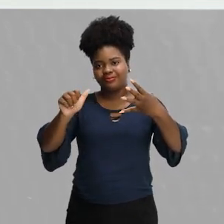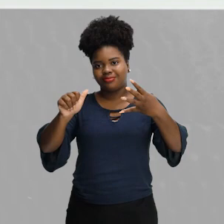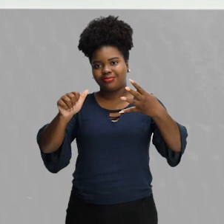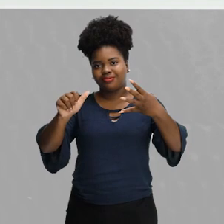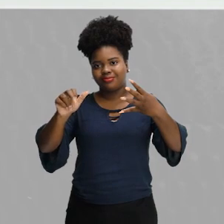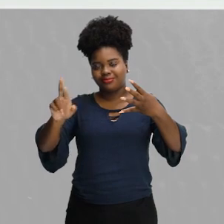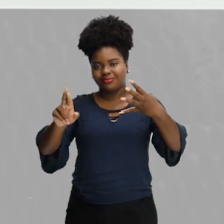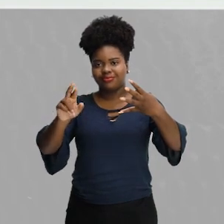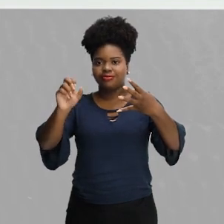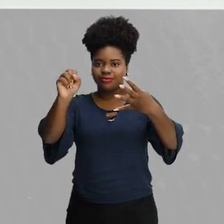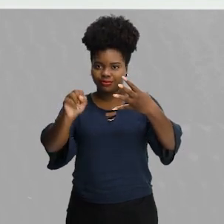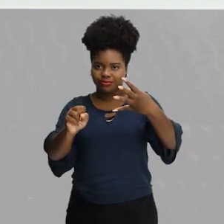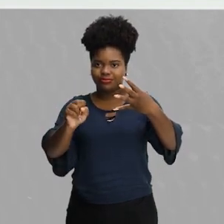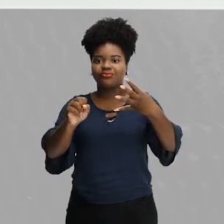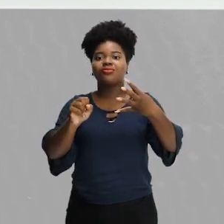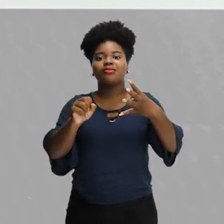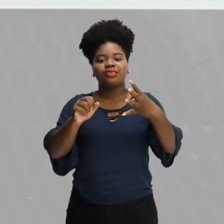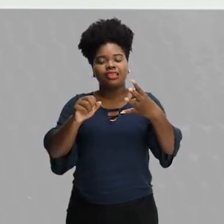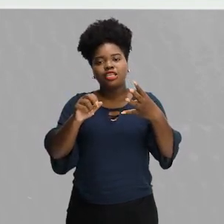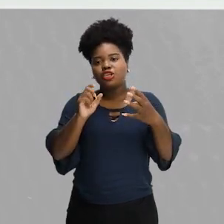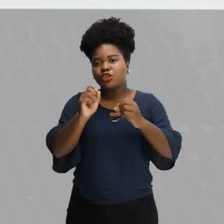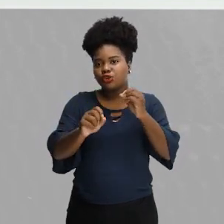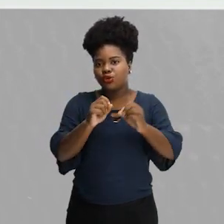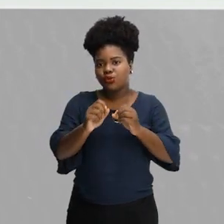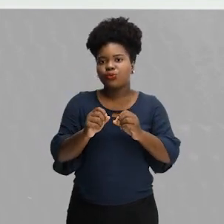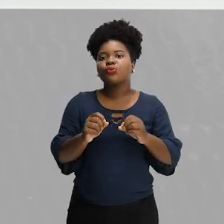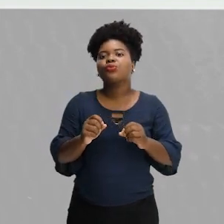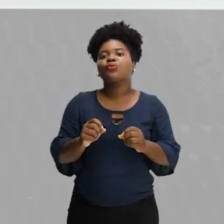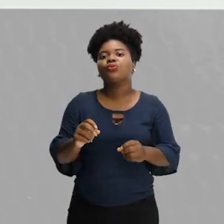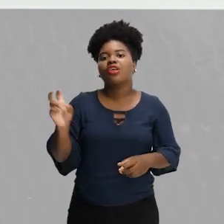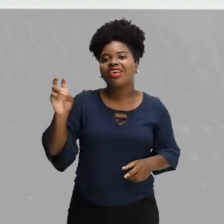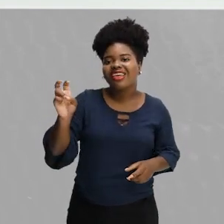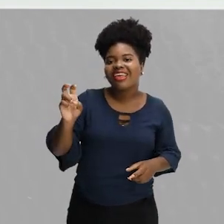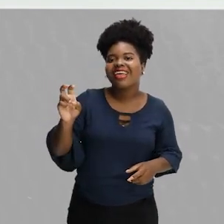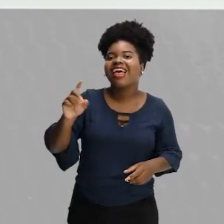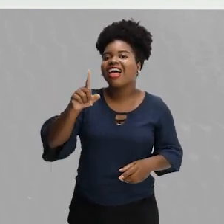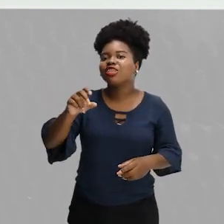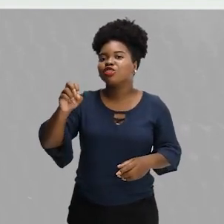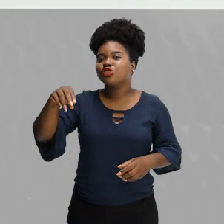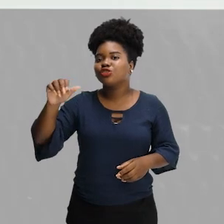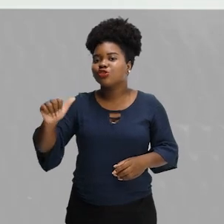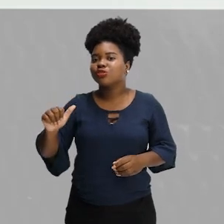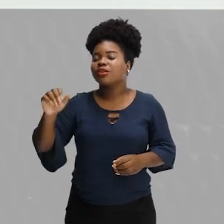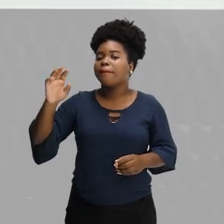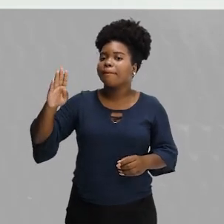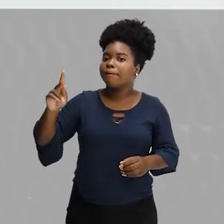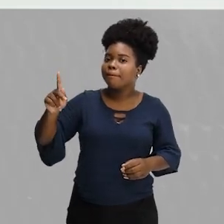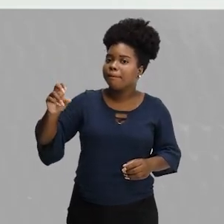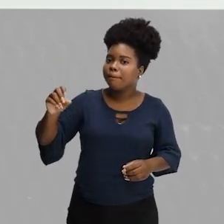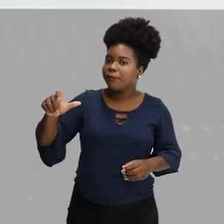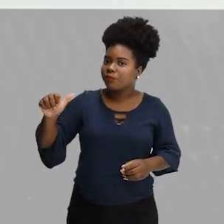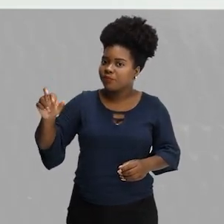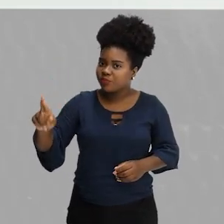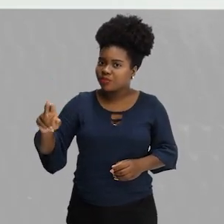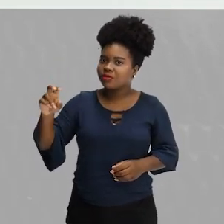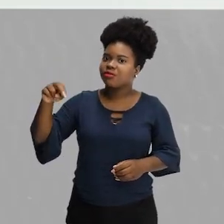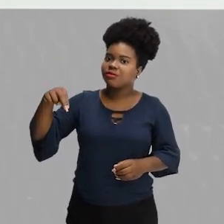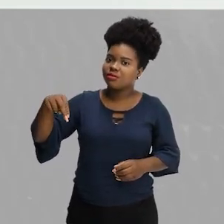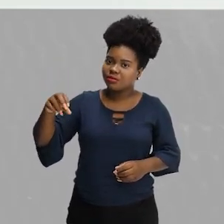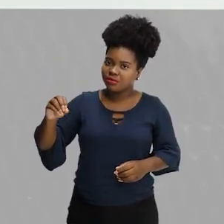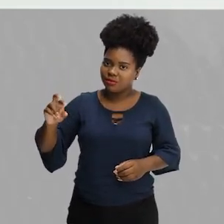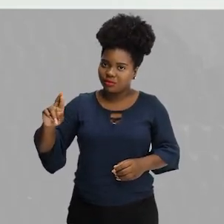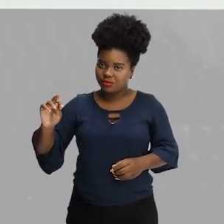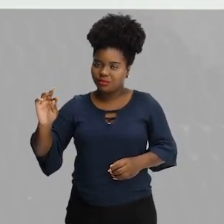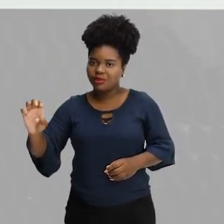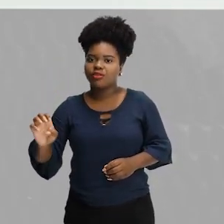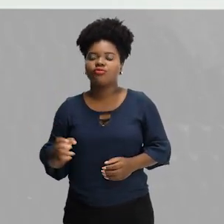zona polar norte. O que interessa para a gente? Saber onde nós estamos frente a essas linhas. E